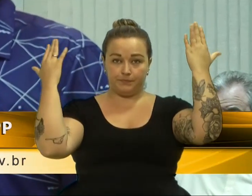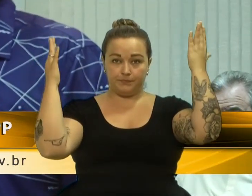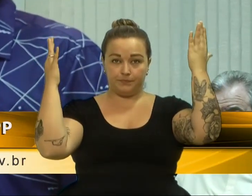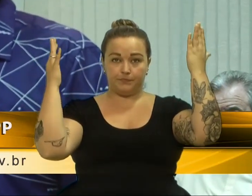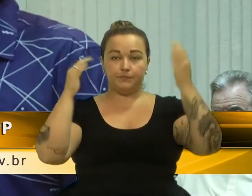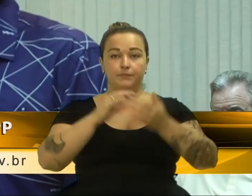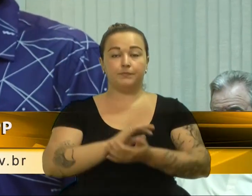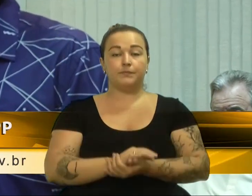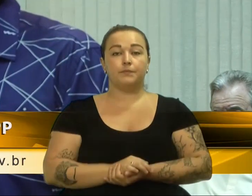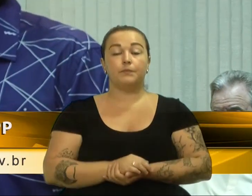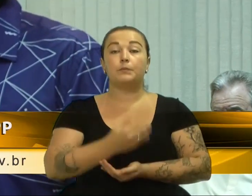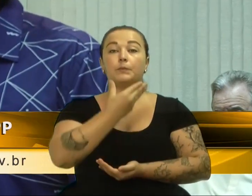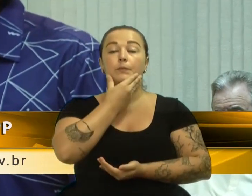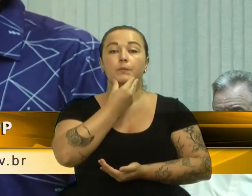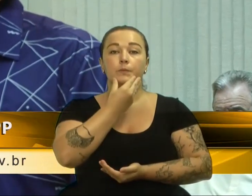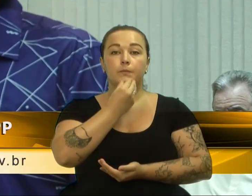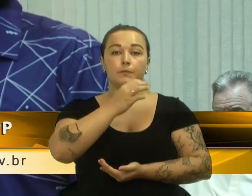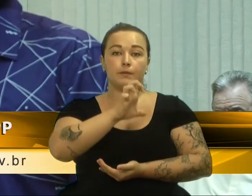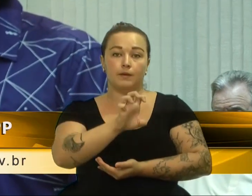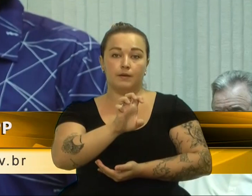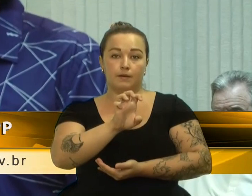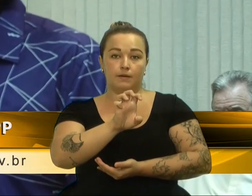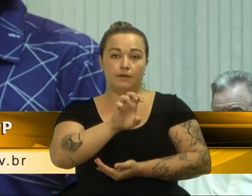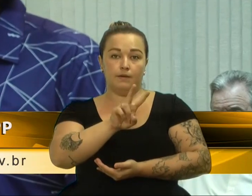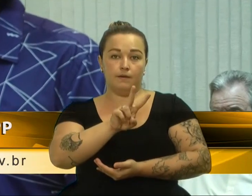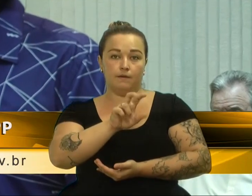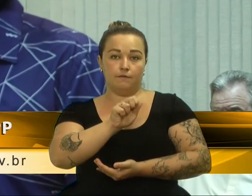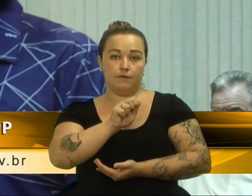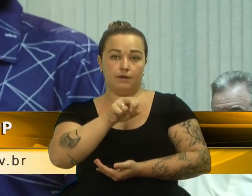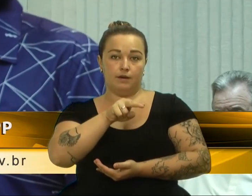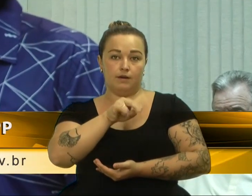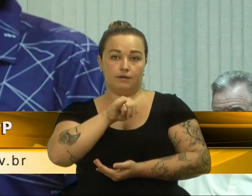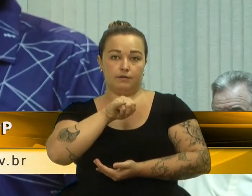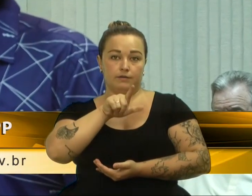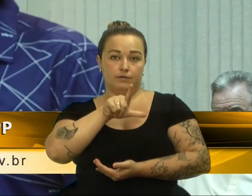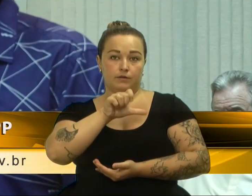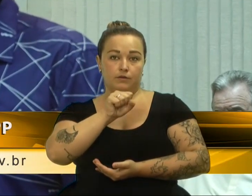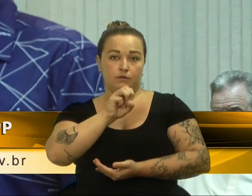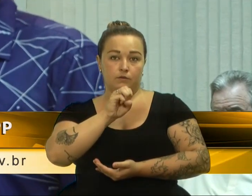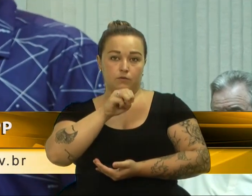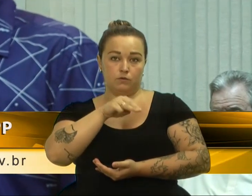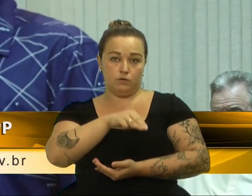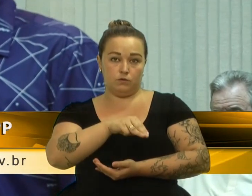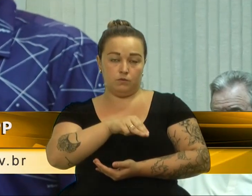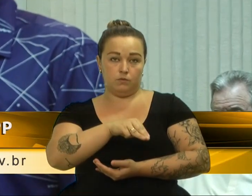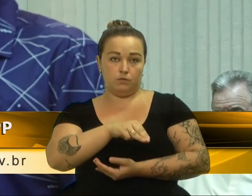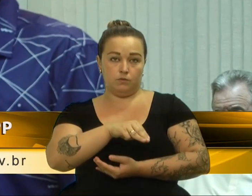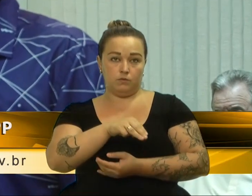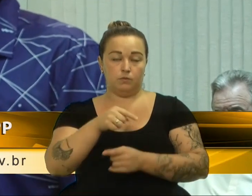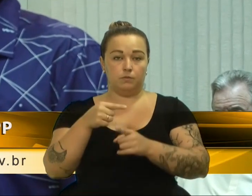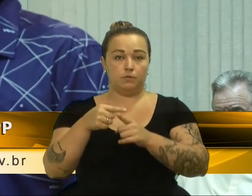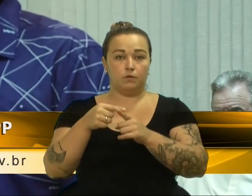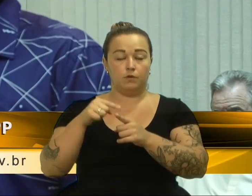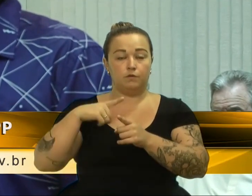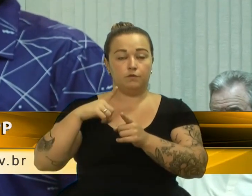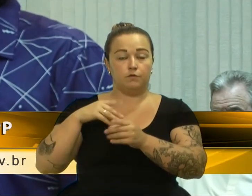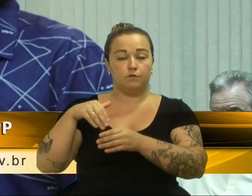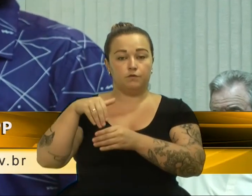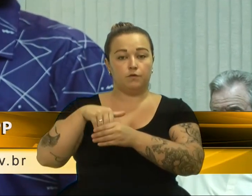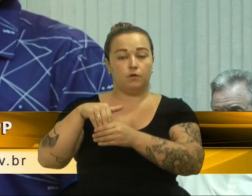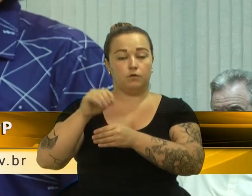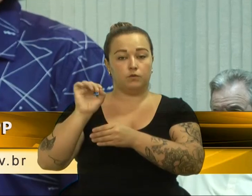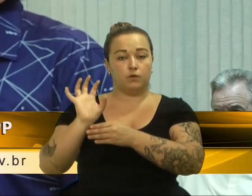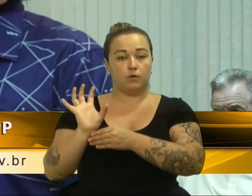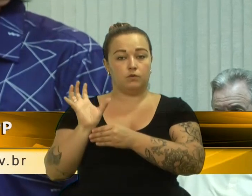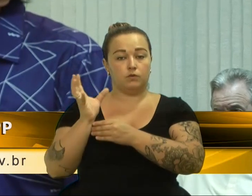ao senhor Evanilson de Freitas de Lima pela celebração eucarística dos votos temporários ocorridos no